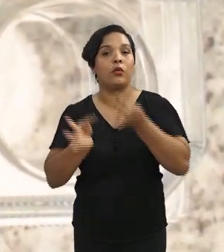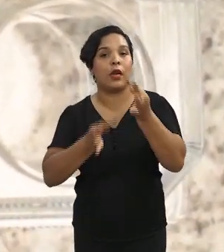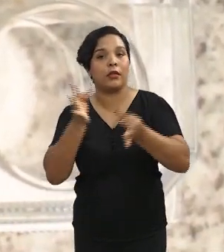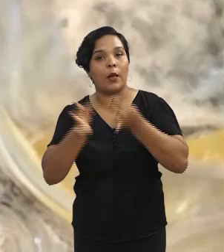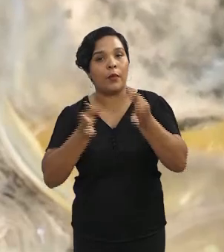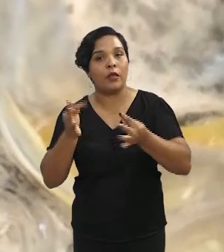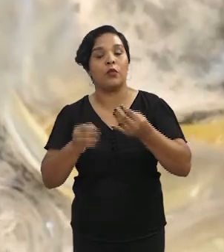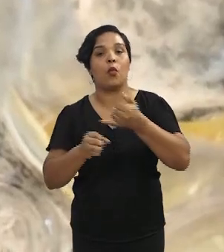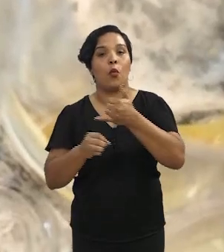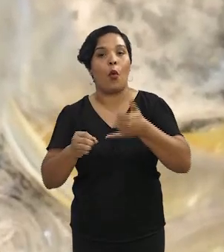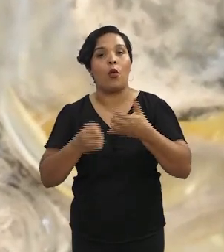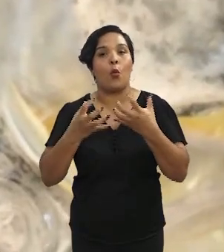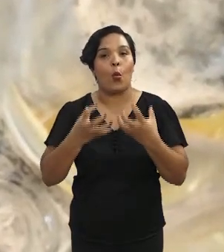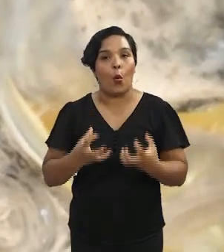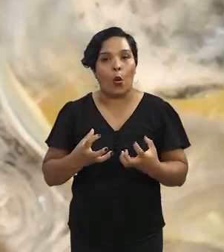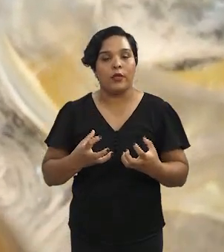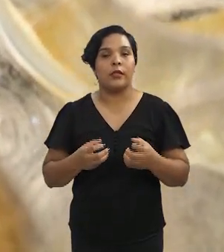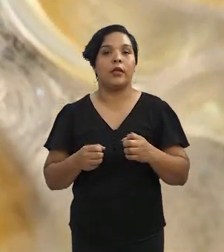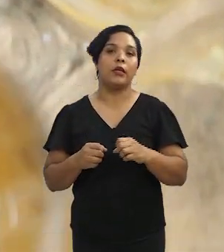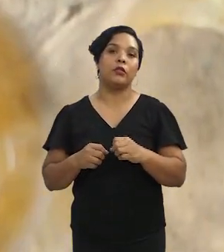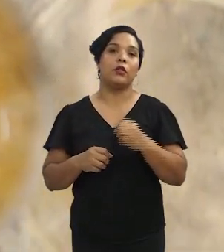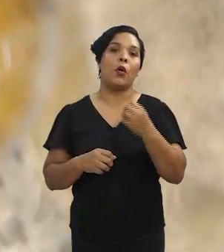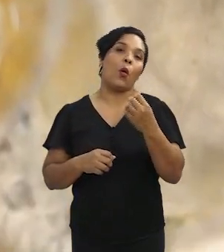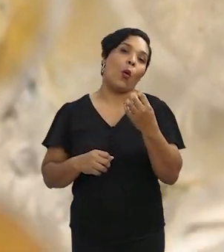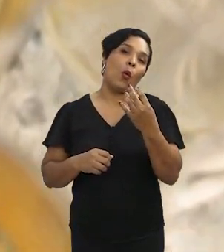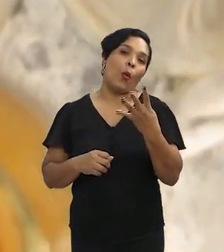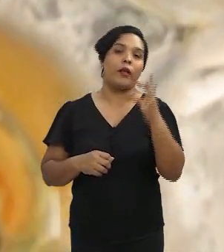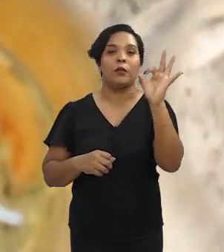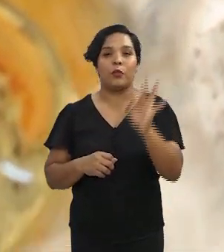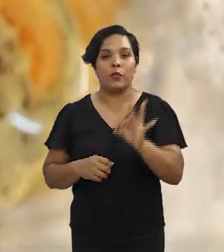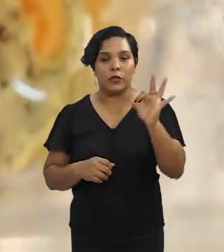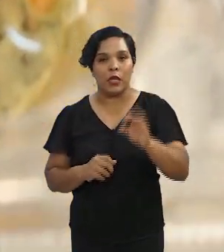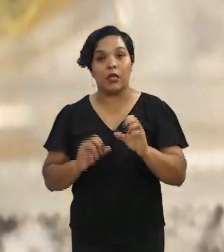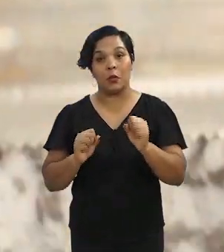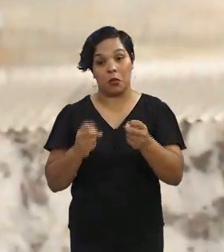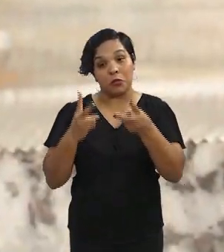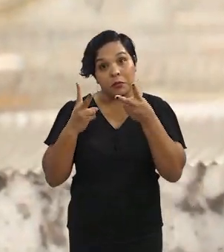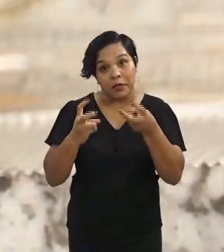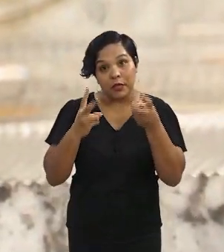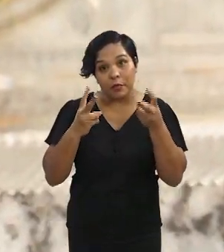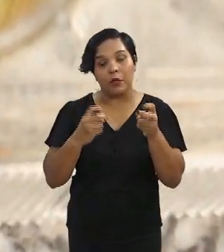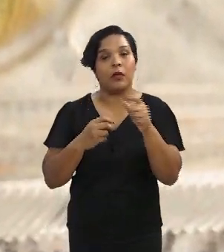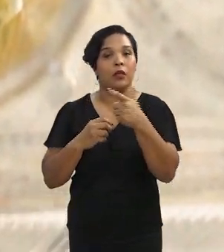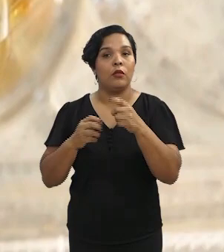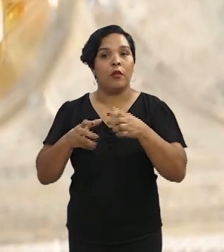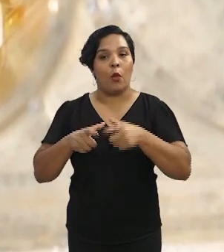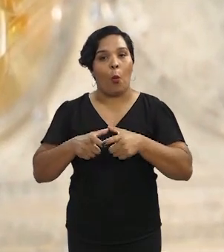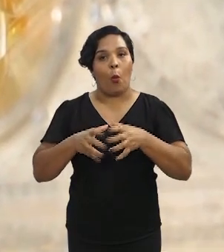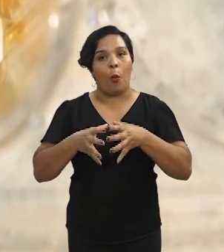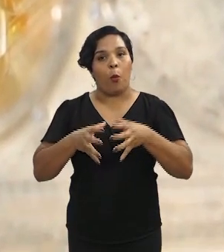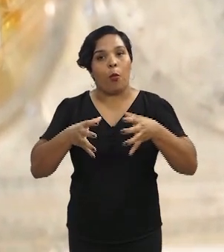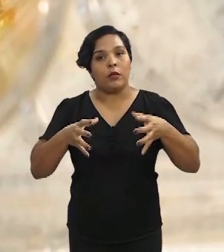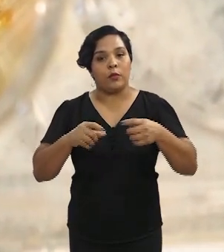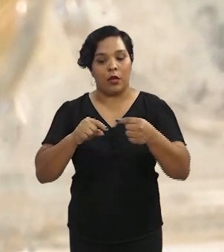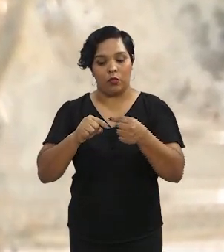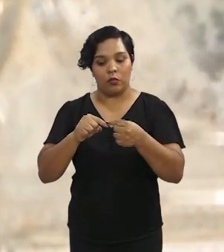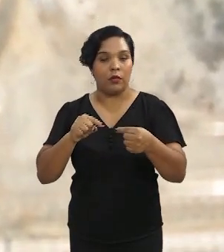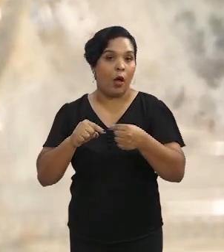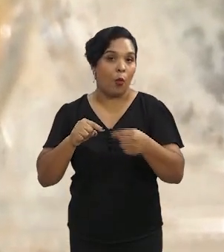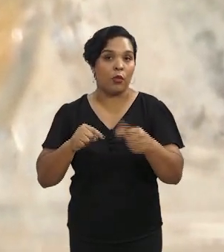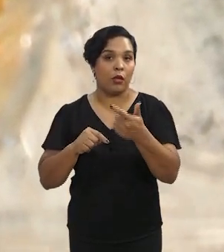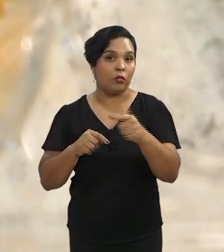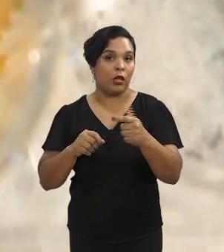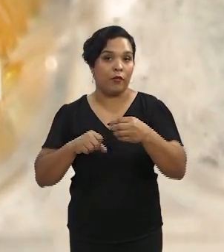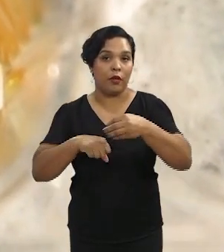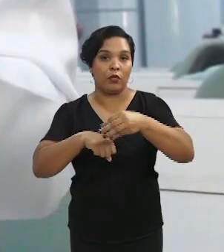o tratamento, nosso óleo secante, na concentração de 4%, onde pode perceber que não teve esse crescimento fúngico nas unhas.